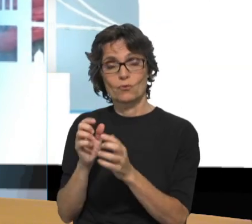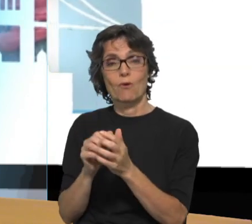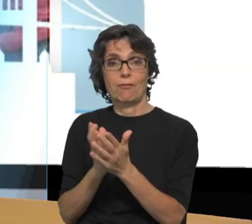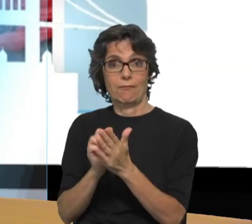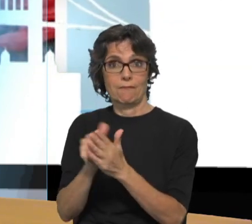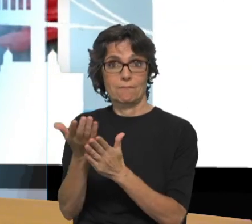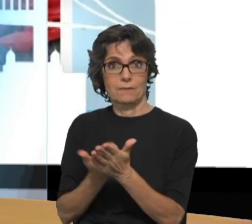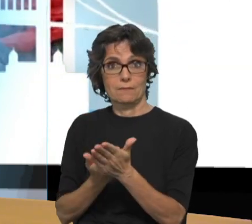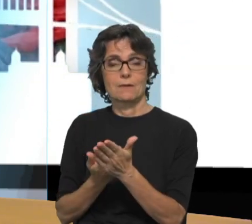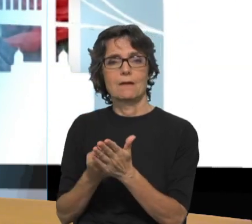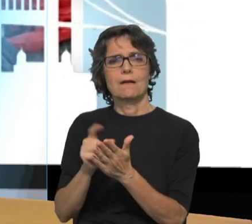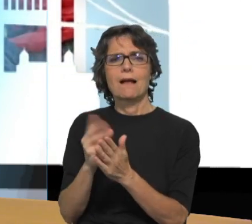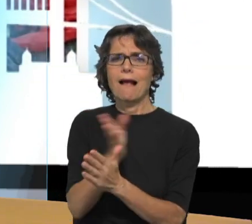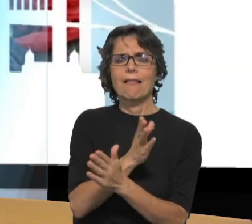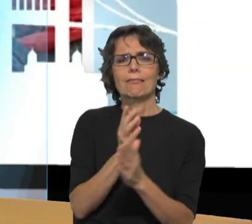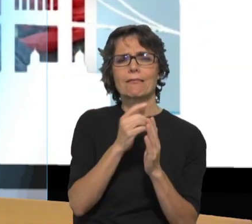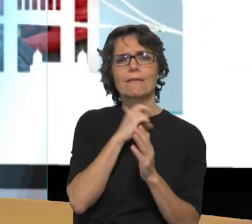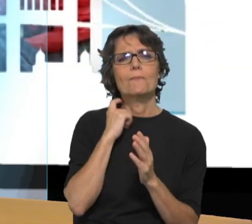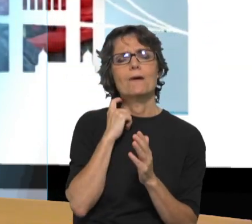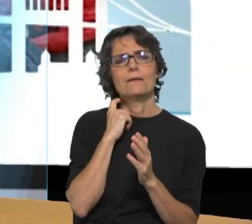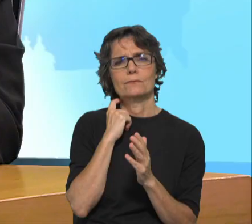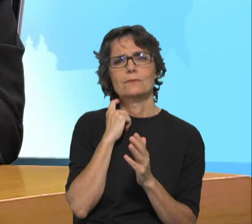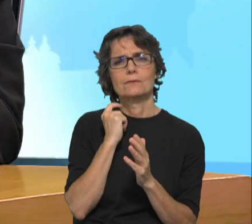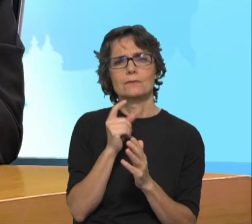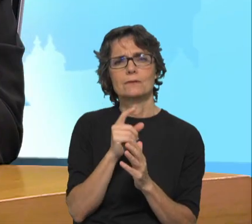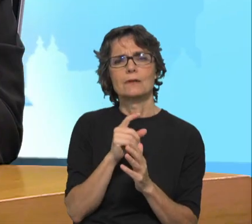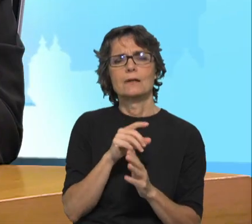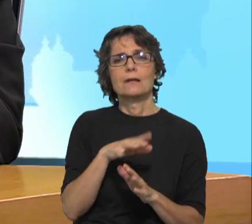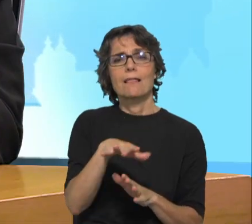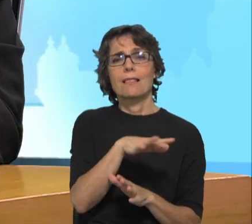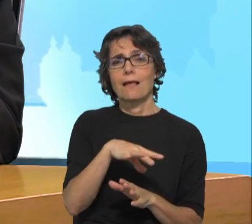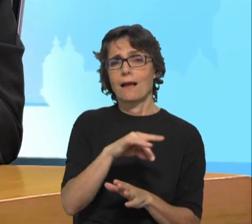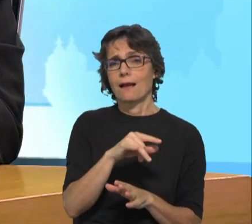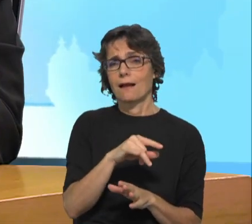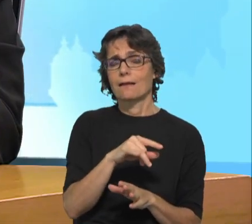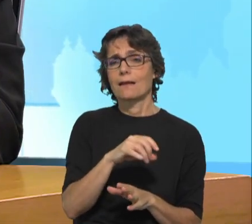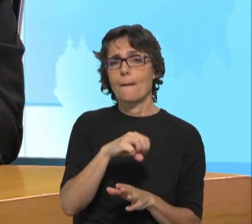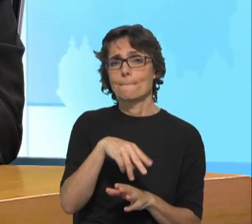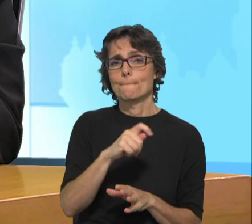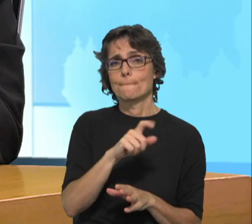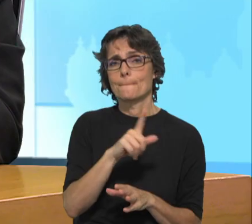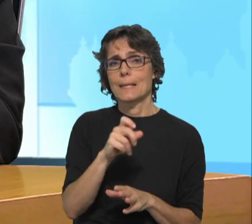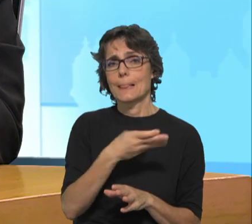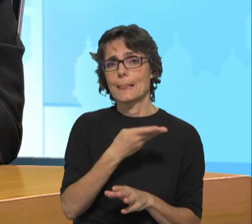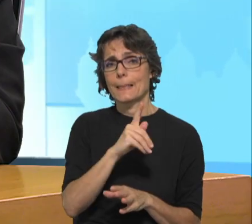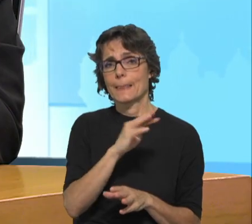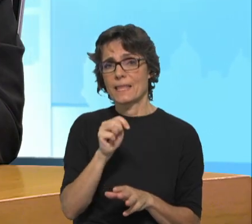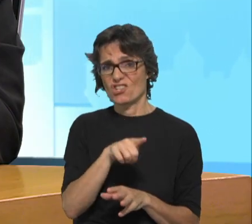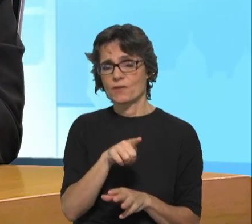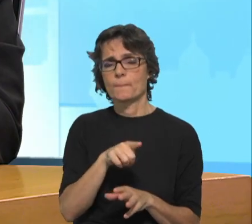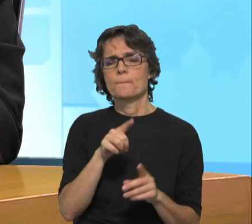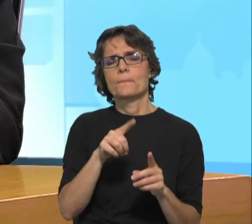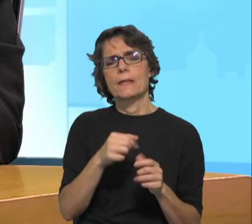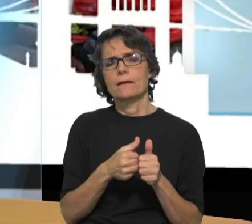Molho foi pároco na zona mais litoral da Diocese, concretamente ali na zona de Melides e do Carvalhal, e acompanhou também aquilo